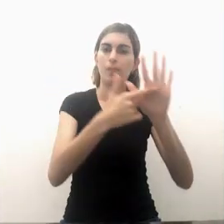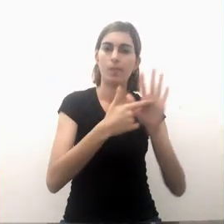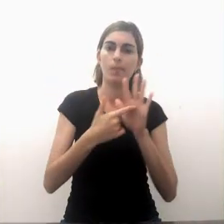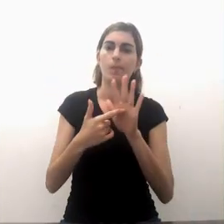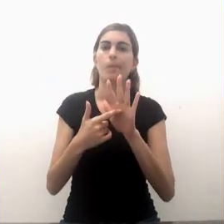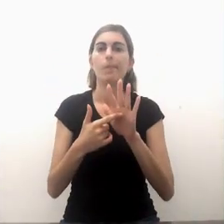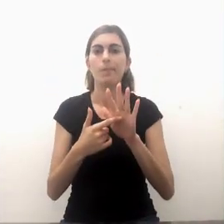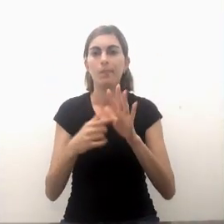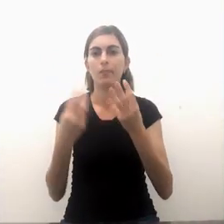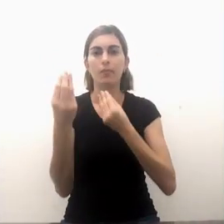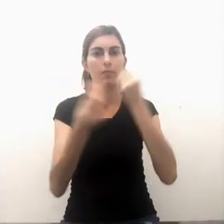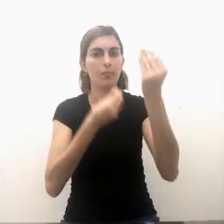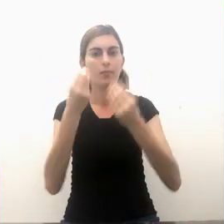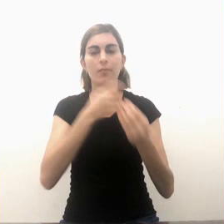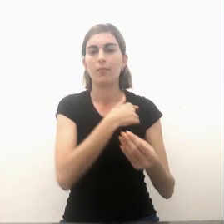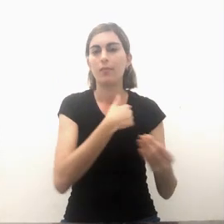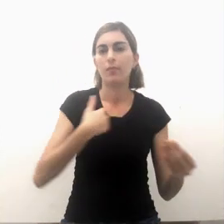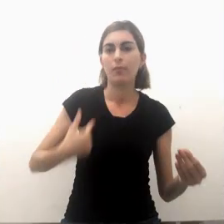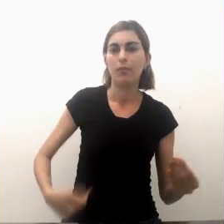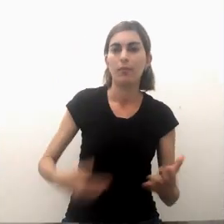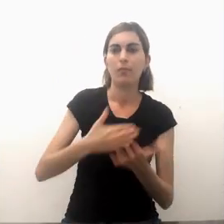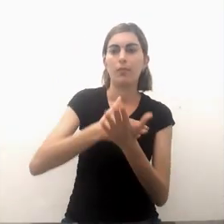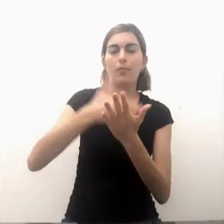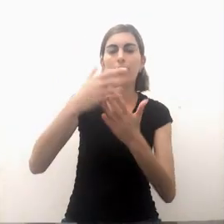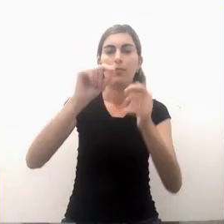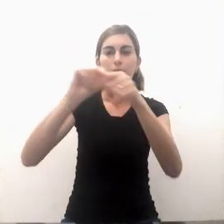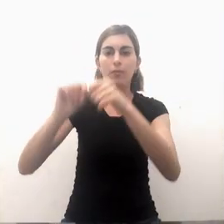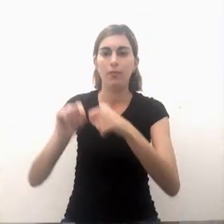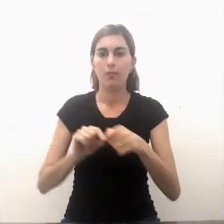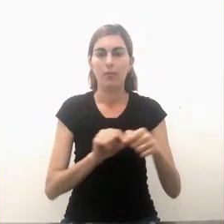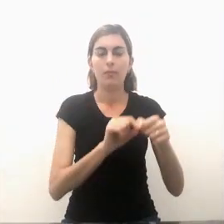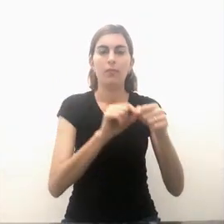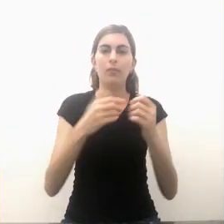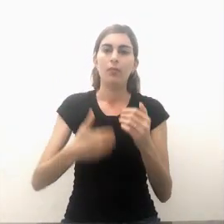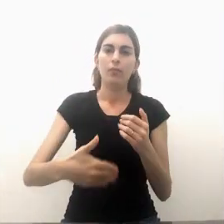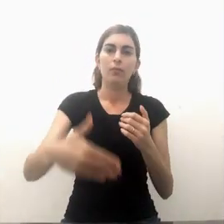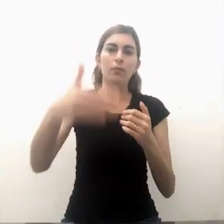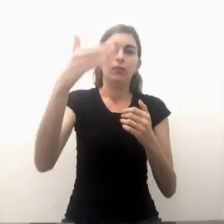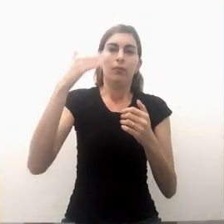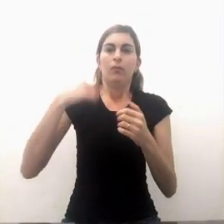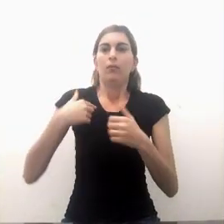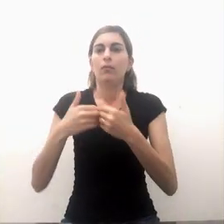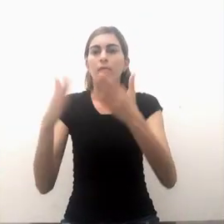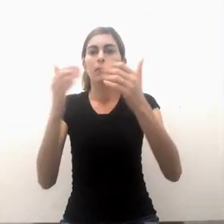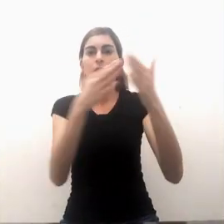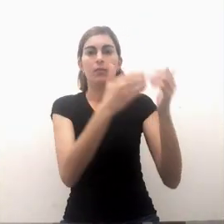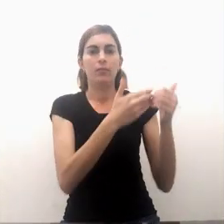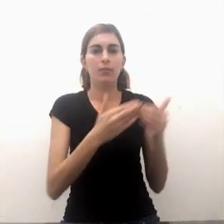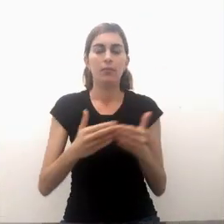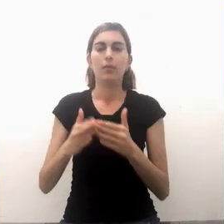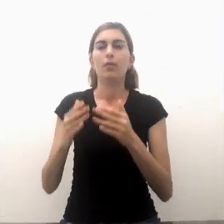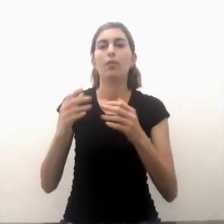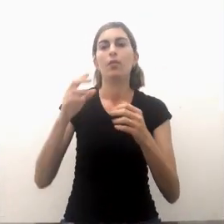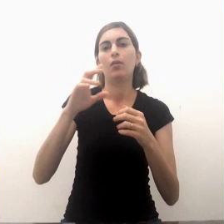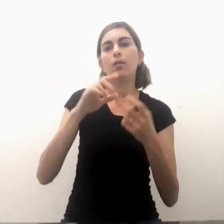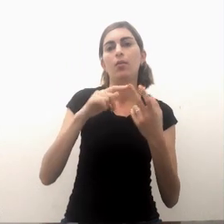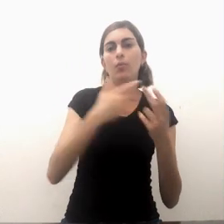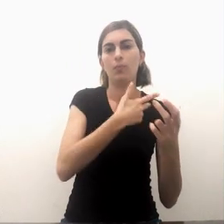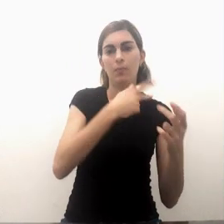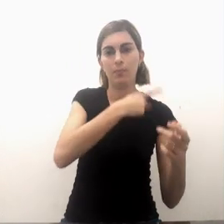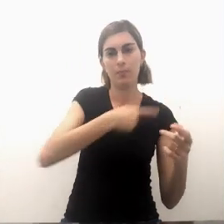um emblema de como os chineses começam a produzir a partir dessa abertura que Deng